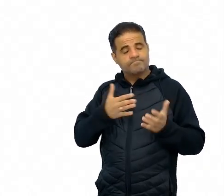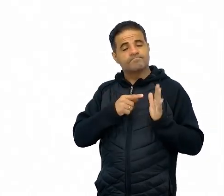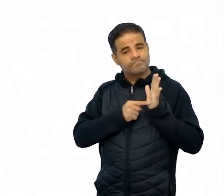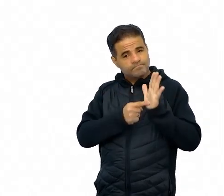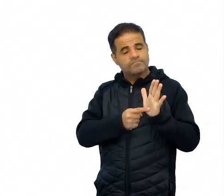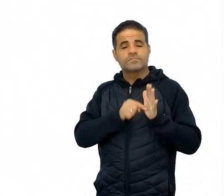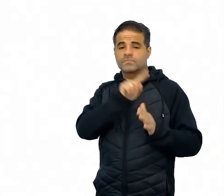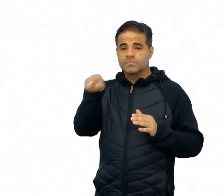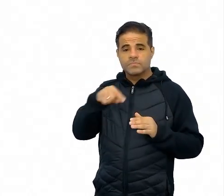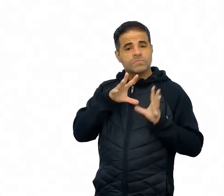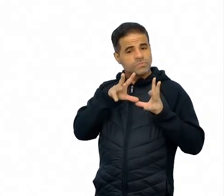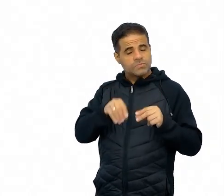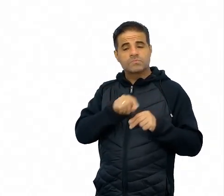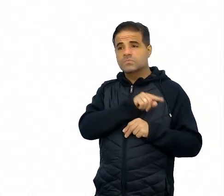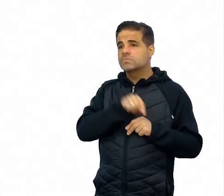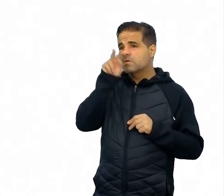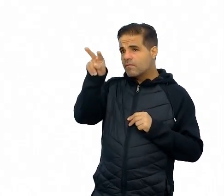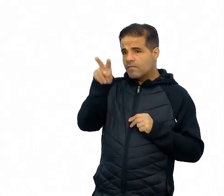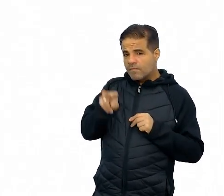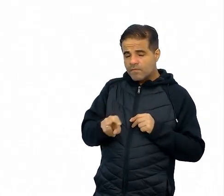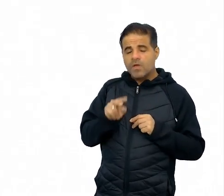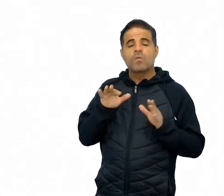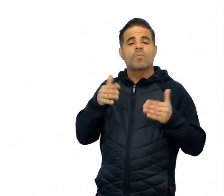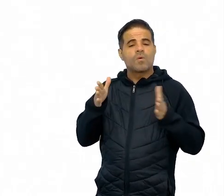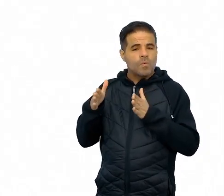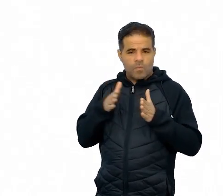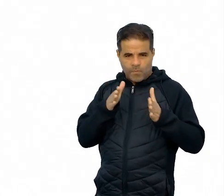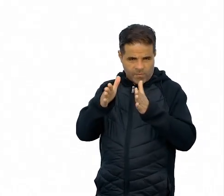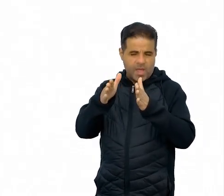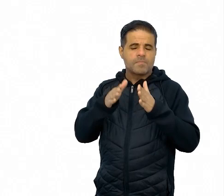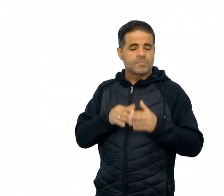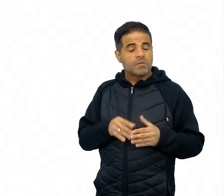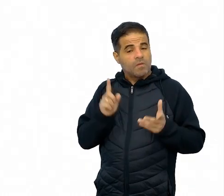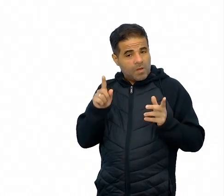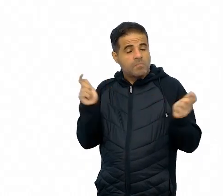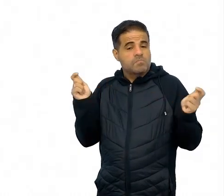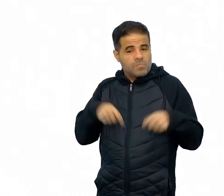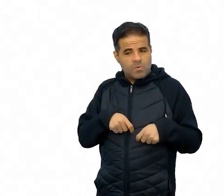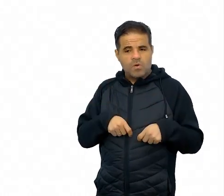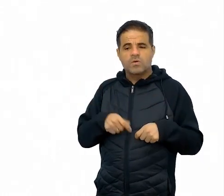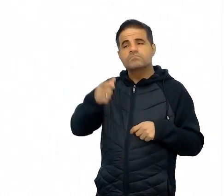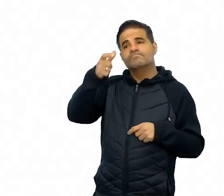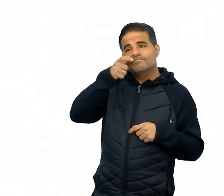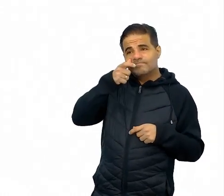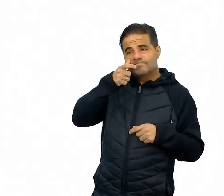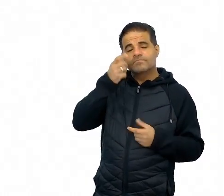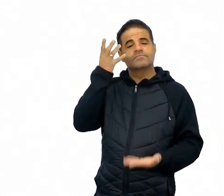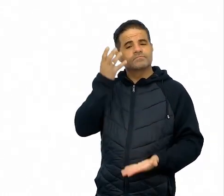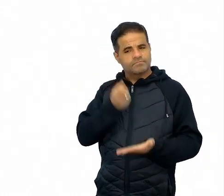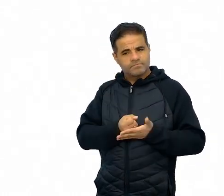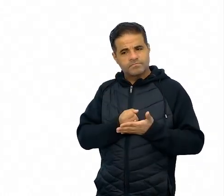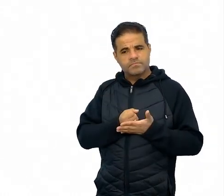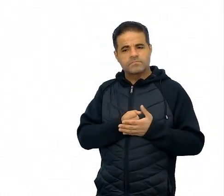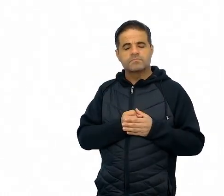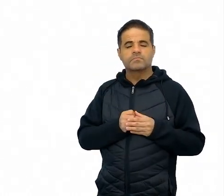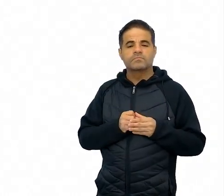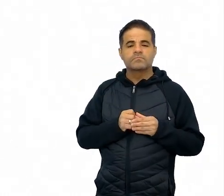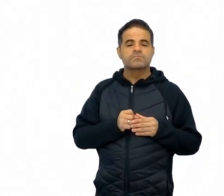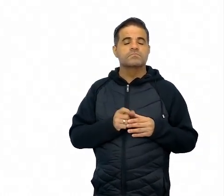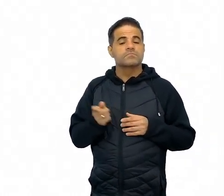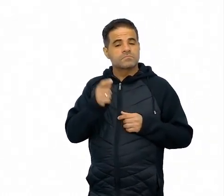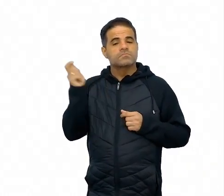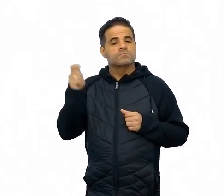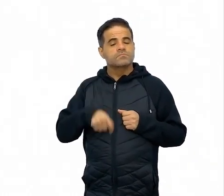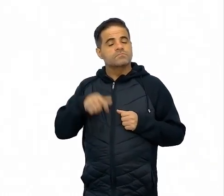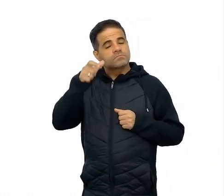mostrar para todos vocês o caminho, né, para que eu possa assistir às gravações, tá bom? E para que eu